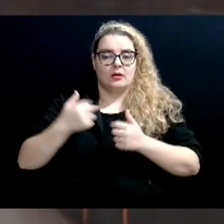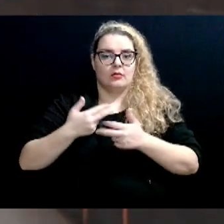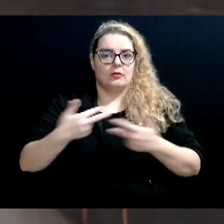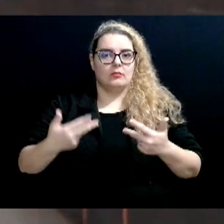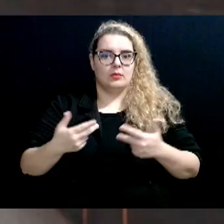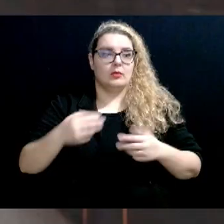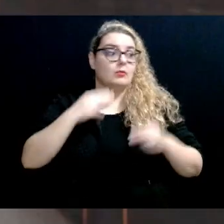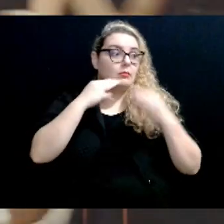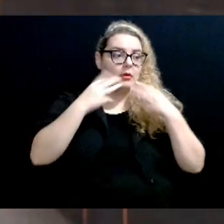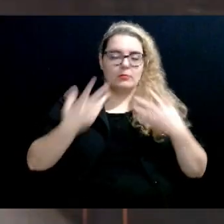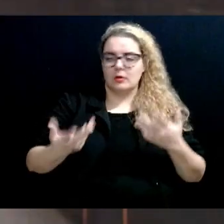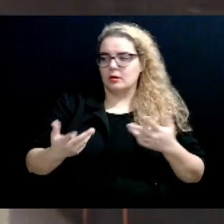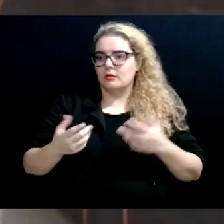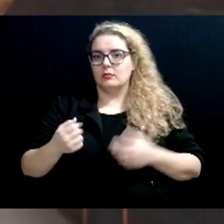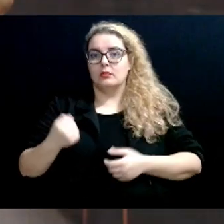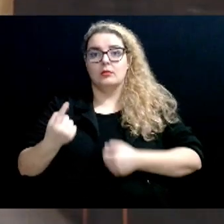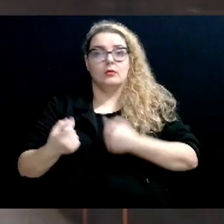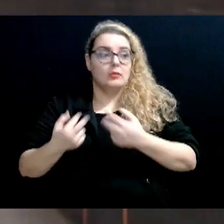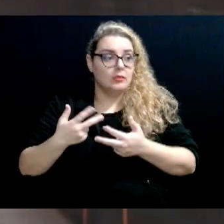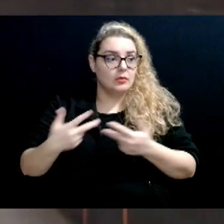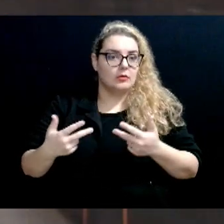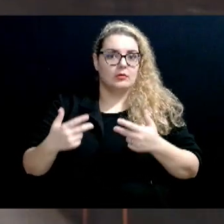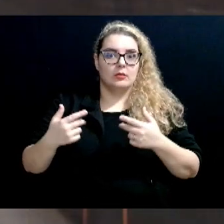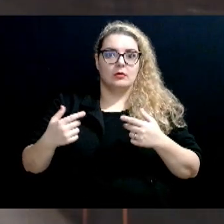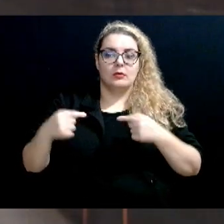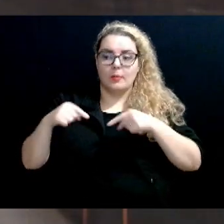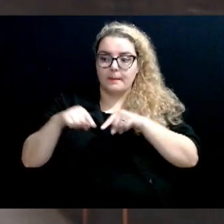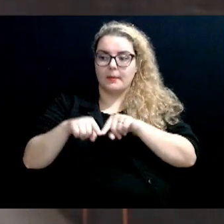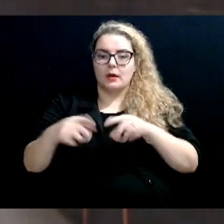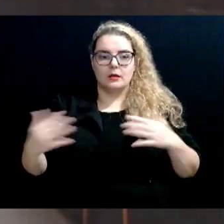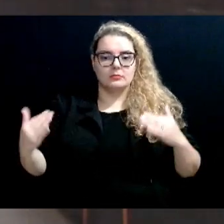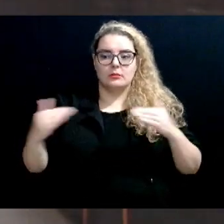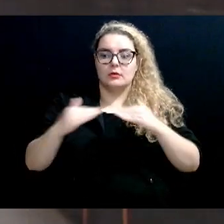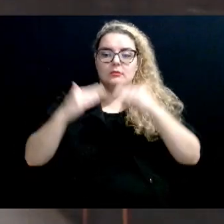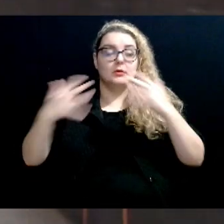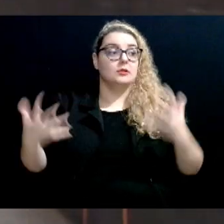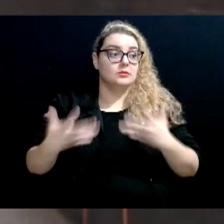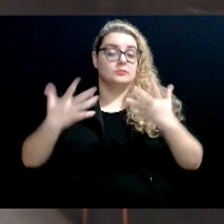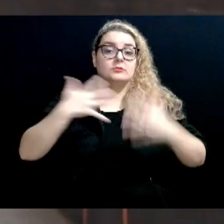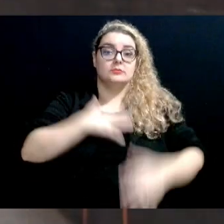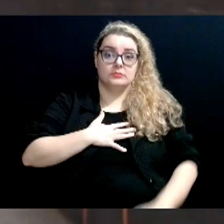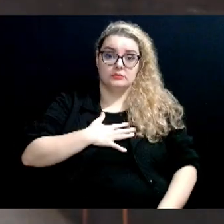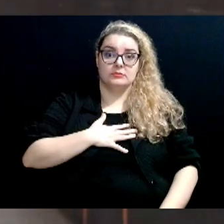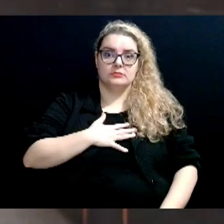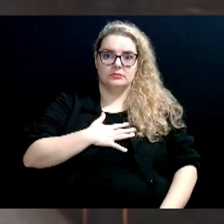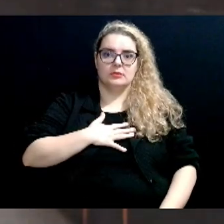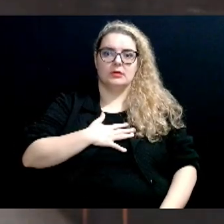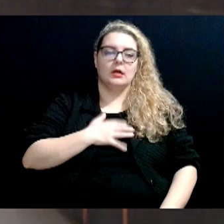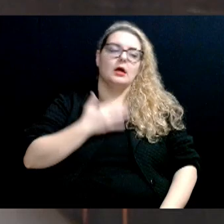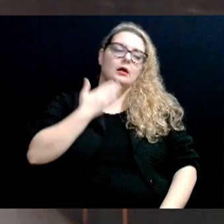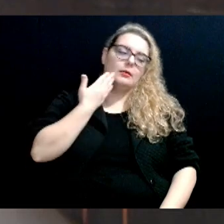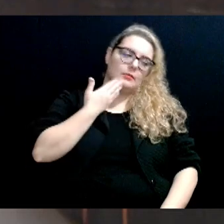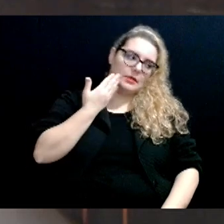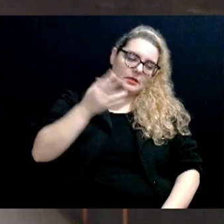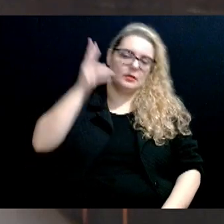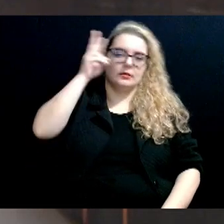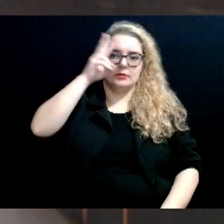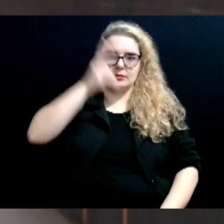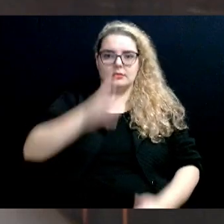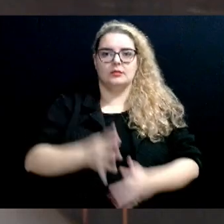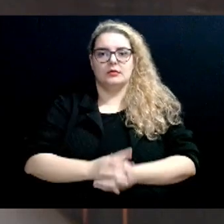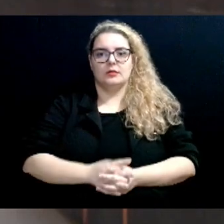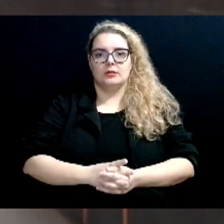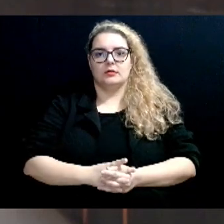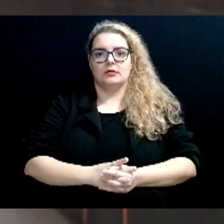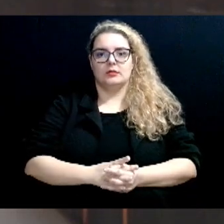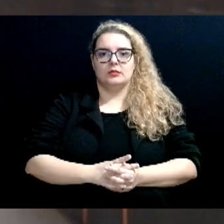ou faz, né, um pareamento com alguma coisa que seja estimulante para você, aí fica mais fácil de você lembrar. Então, tem muito a